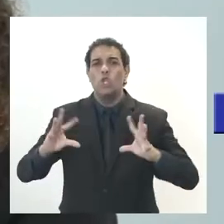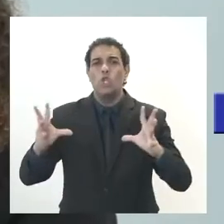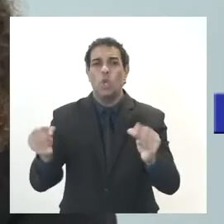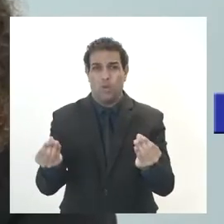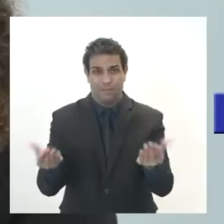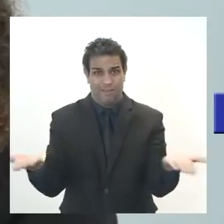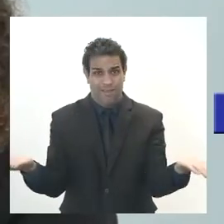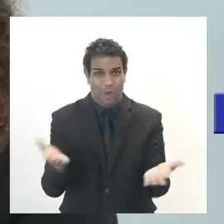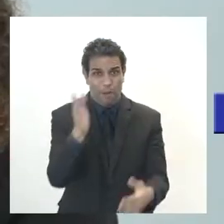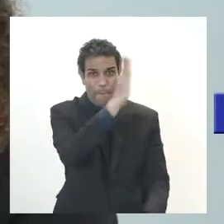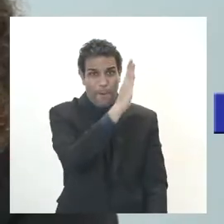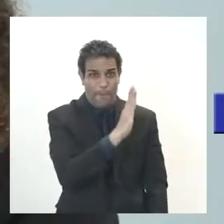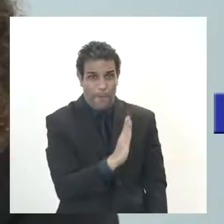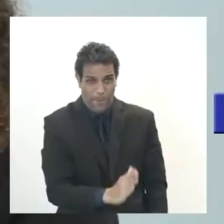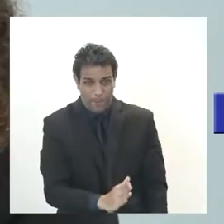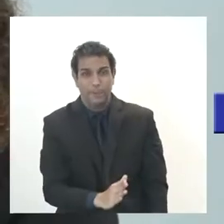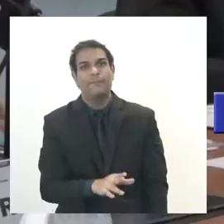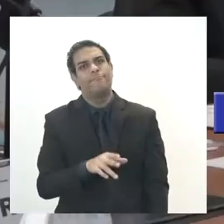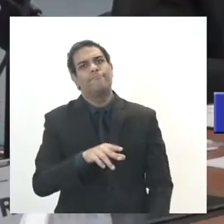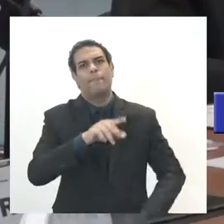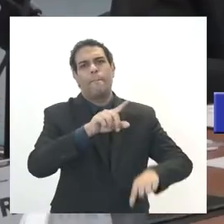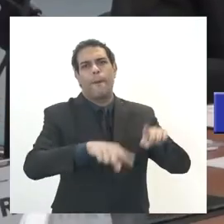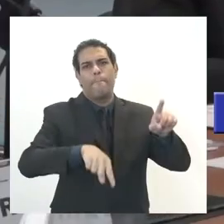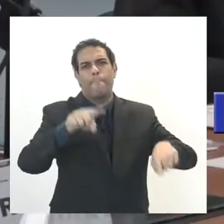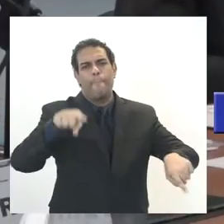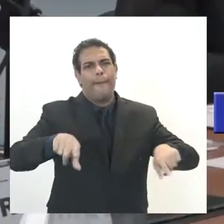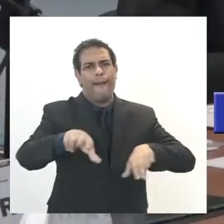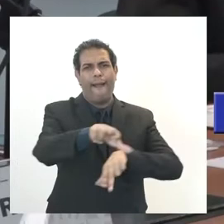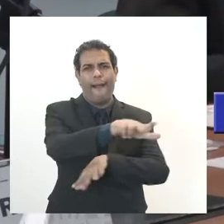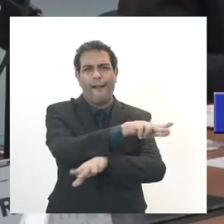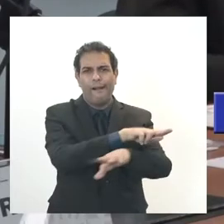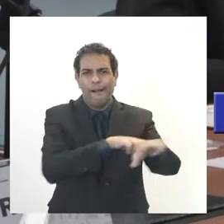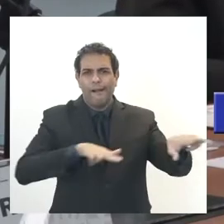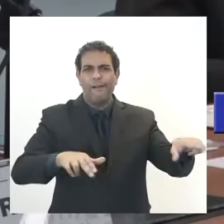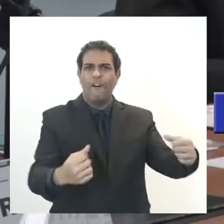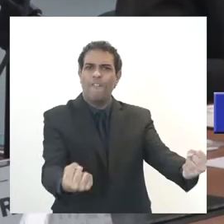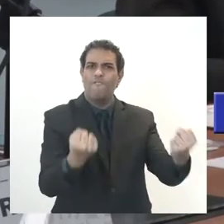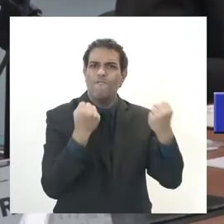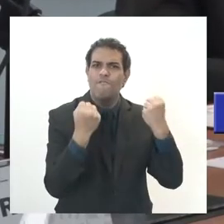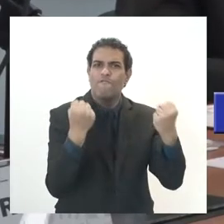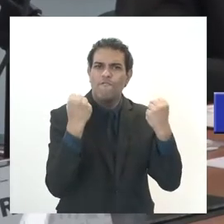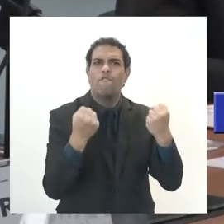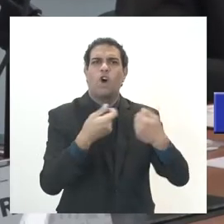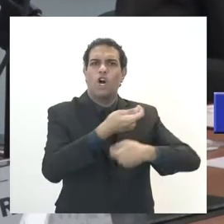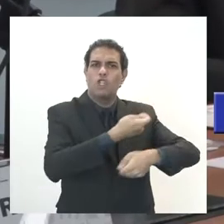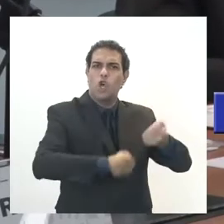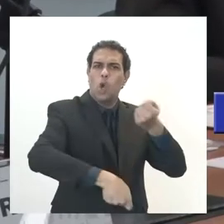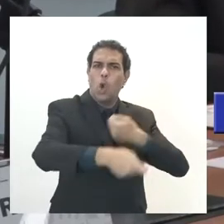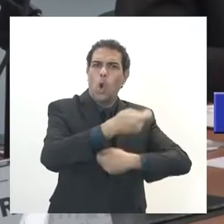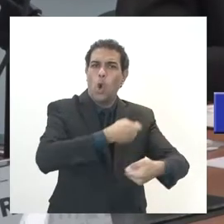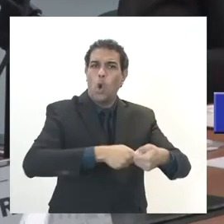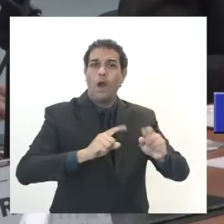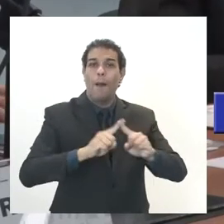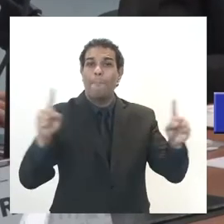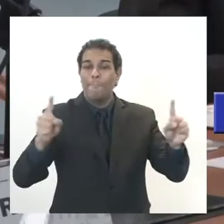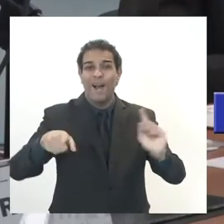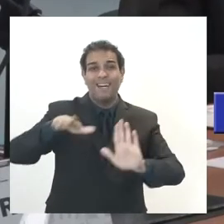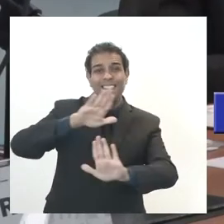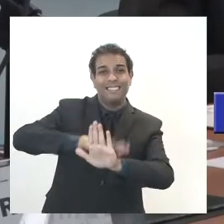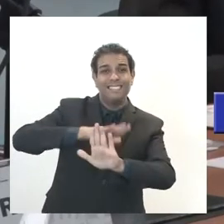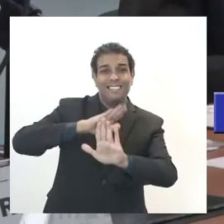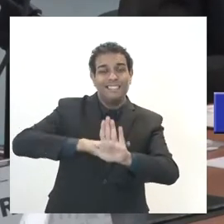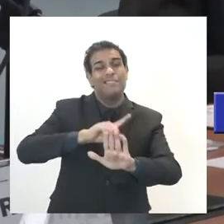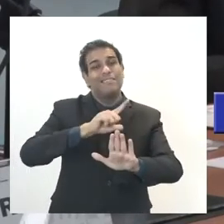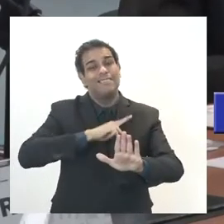apesar de ser um país não é relativamente forte do ponto de vista econômico é um país ainda marcada por